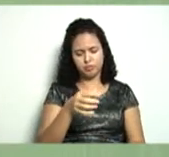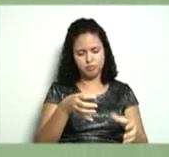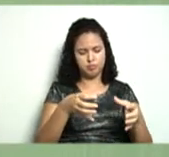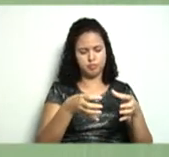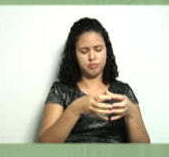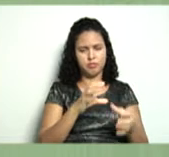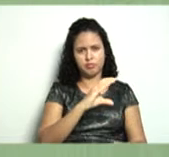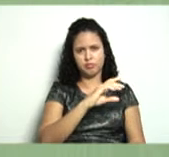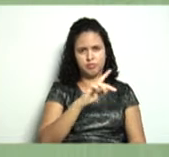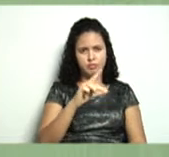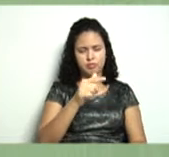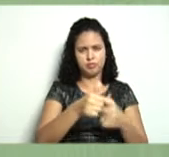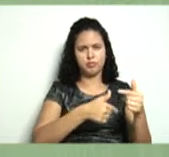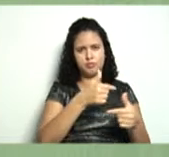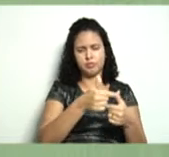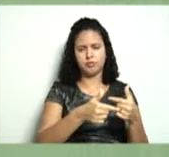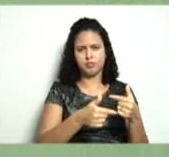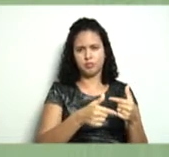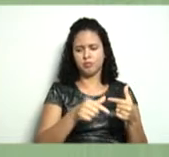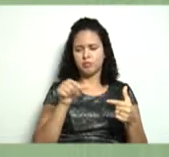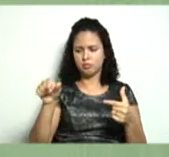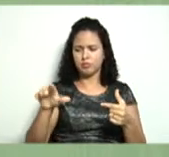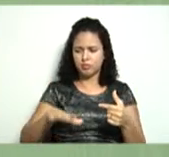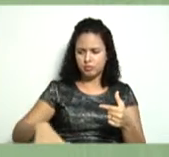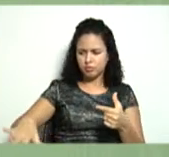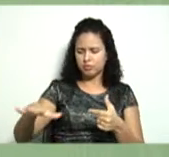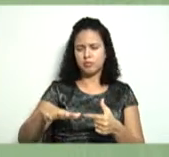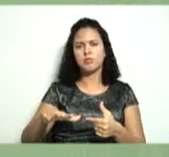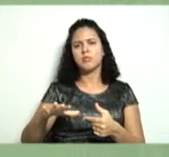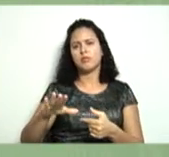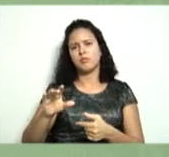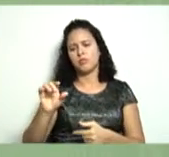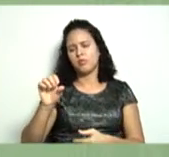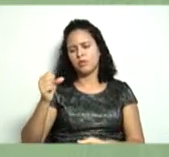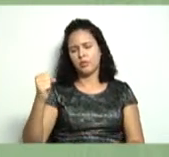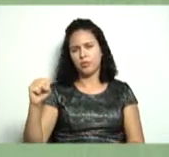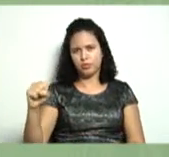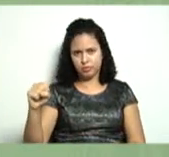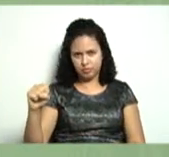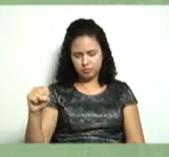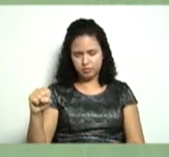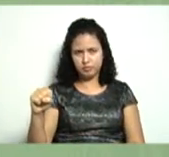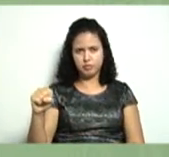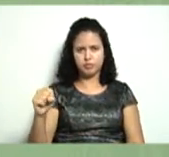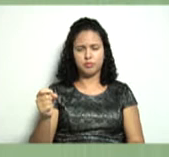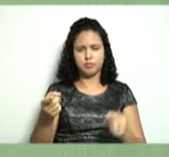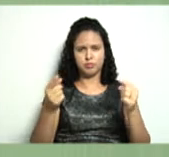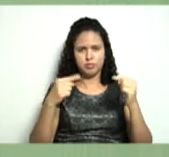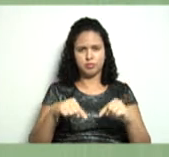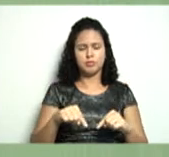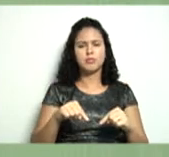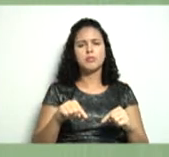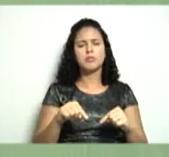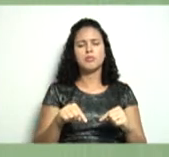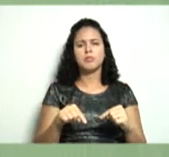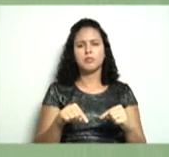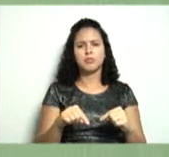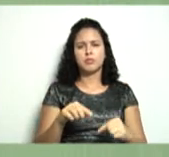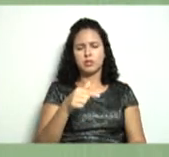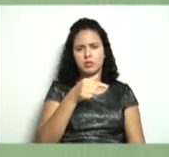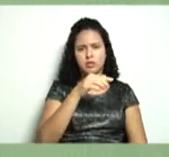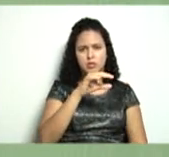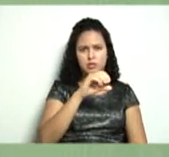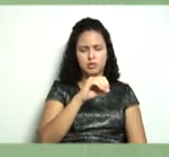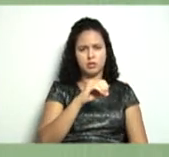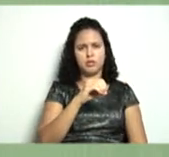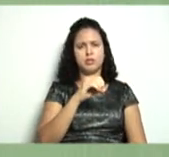de trabalho e em número mínimo de 8 para os demais ramos de sociedades cooperativas. Alternativa D, de 70 para